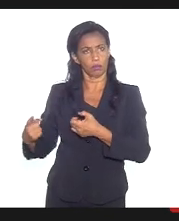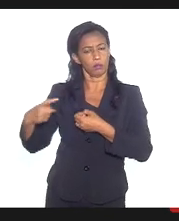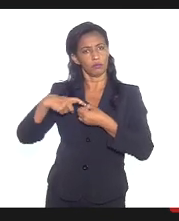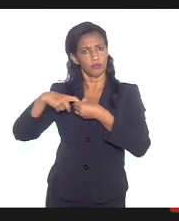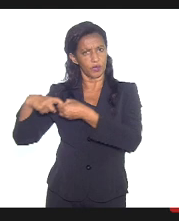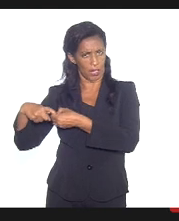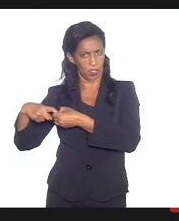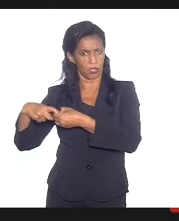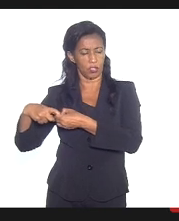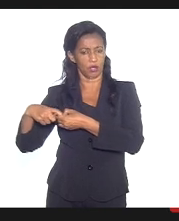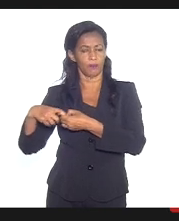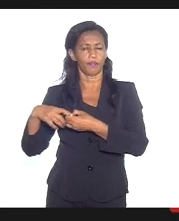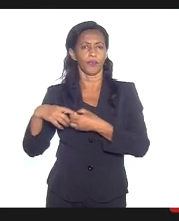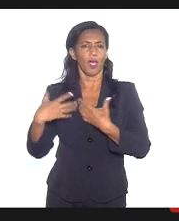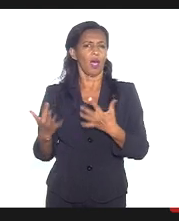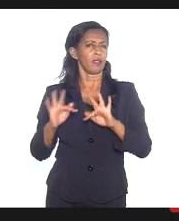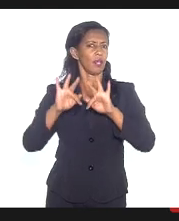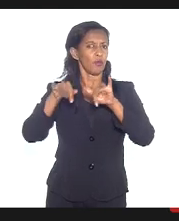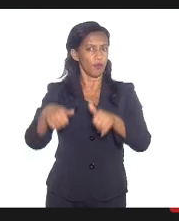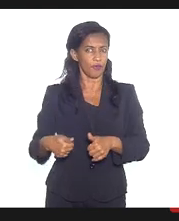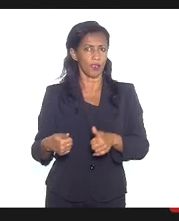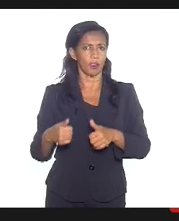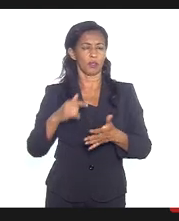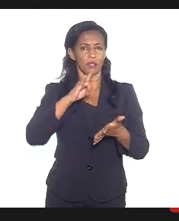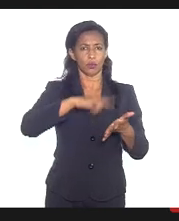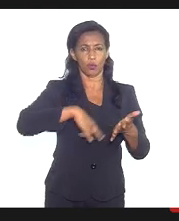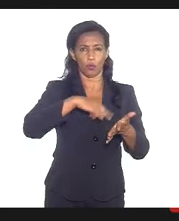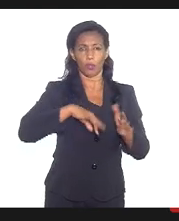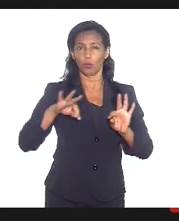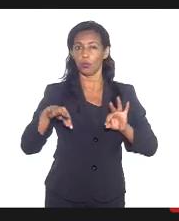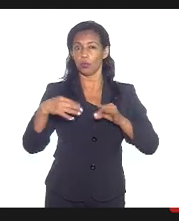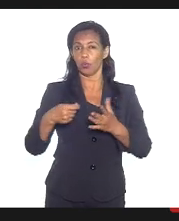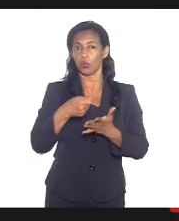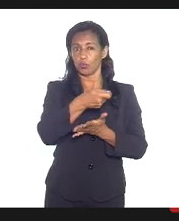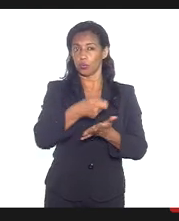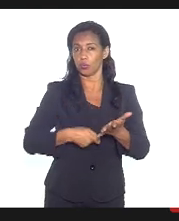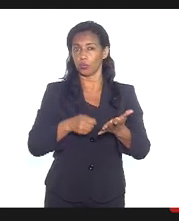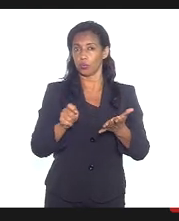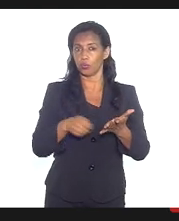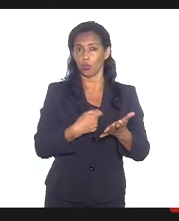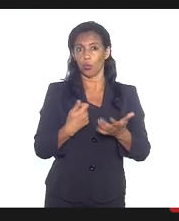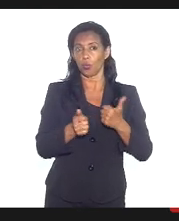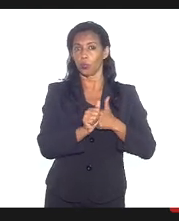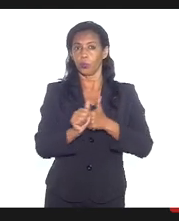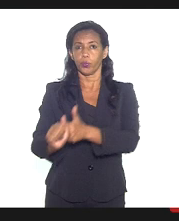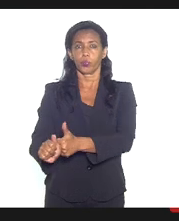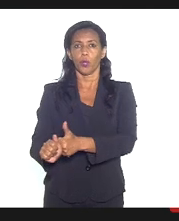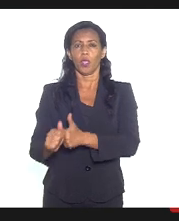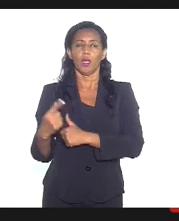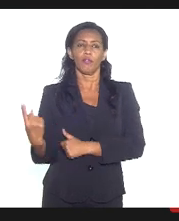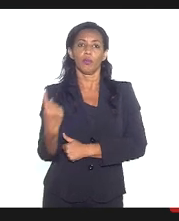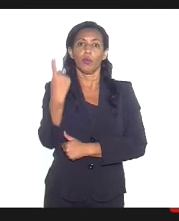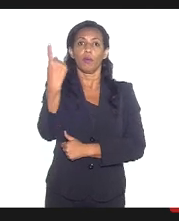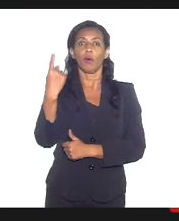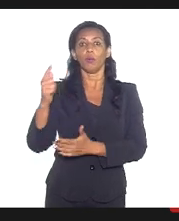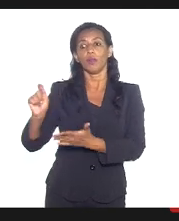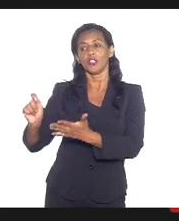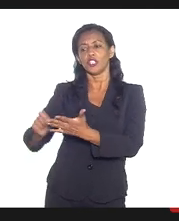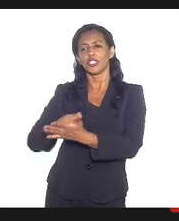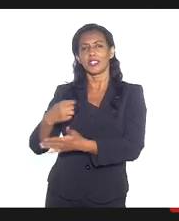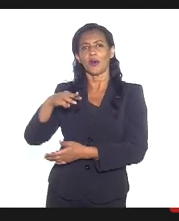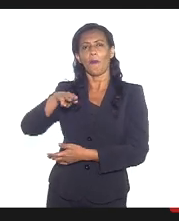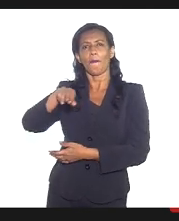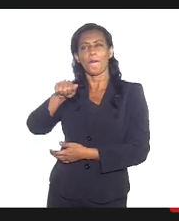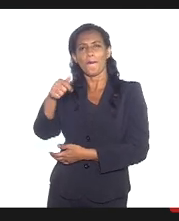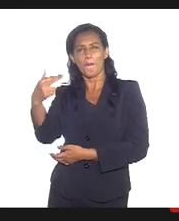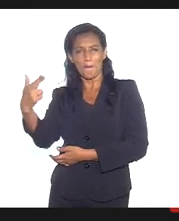Até a edição dessa resolução, todas as escriturações, vou dizer assim, o acompanhamento era feito por uma única inscrição no mar.